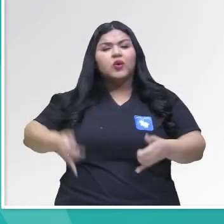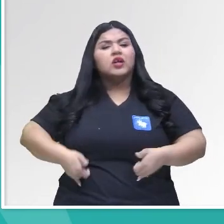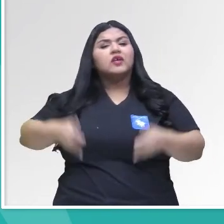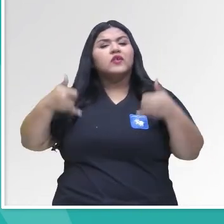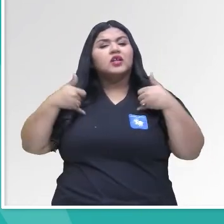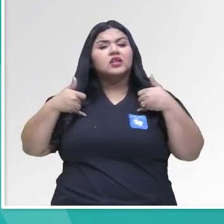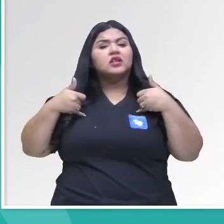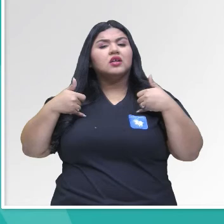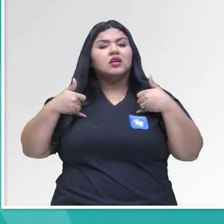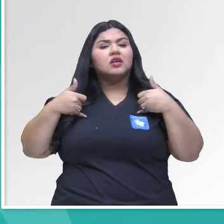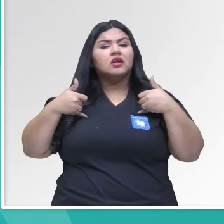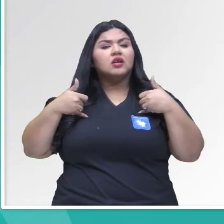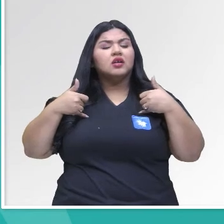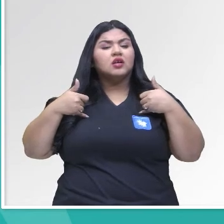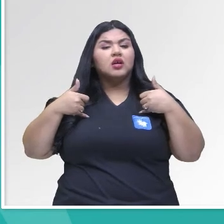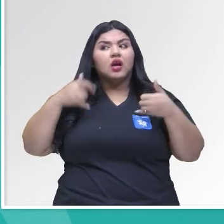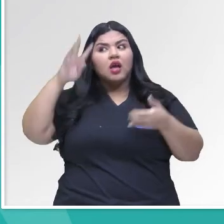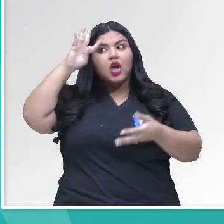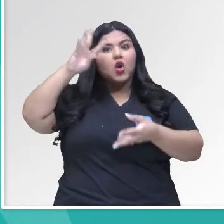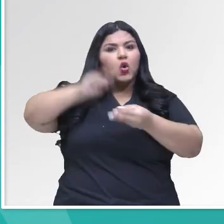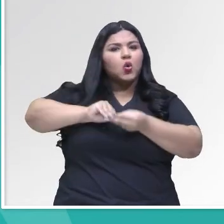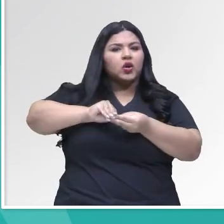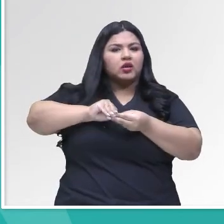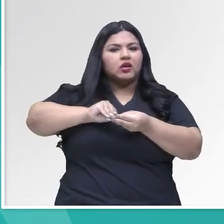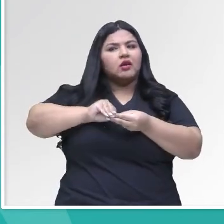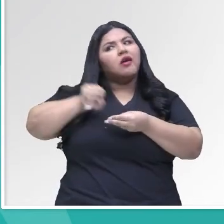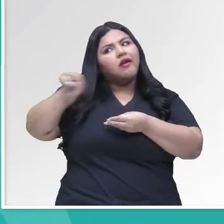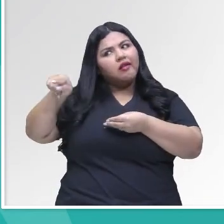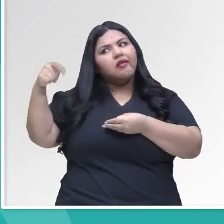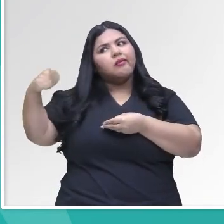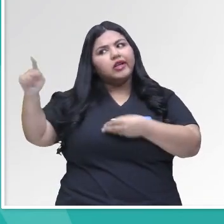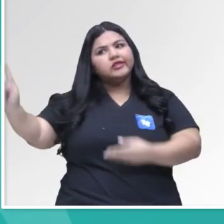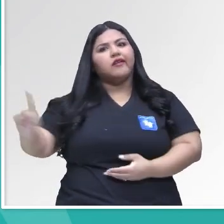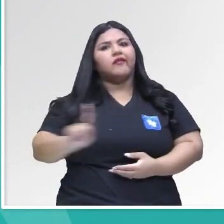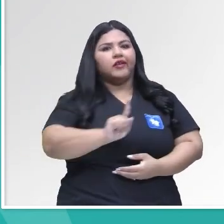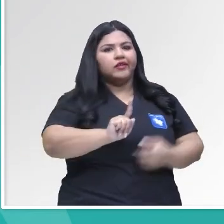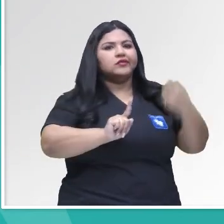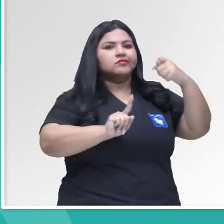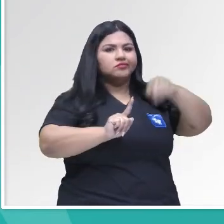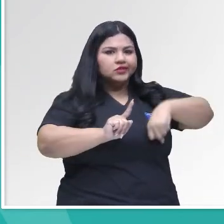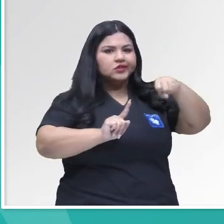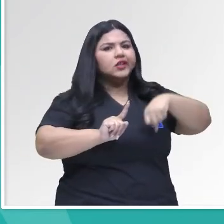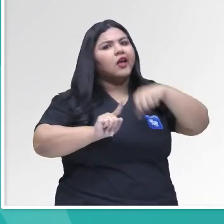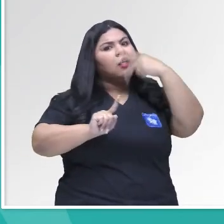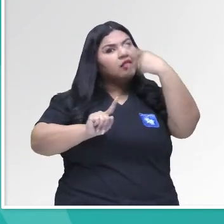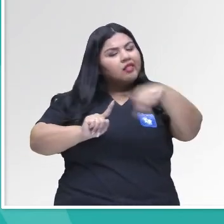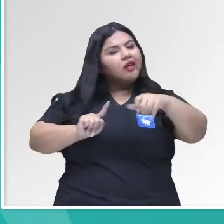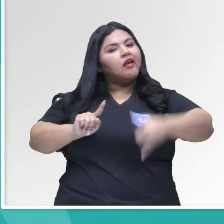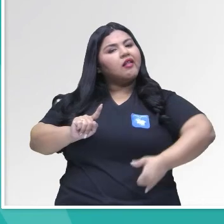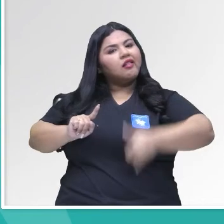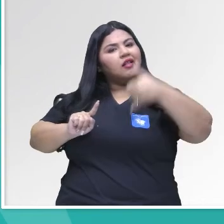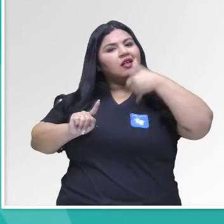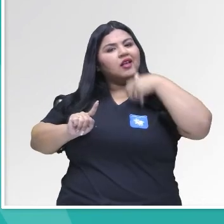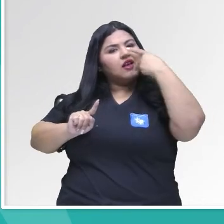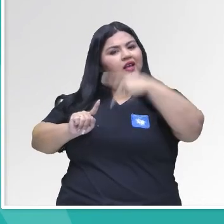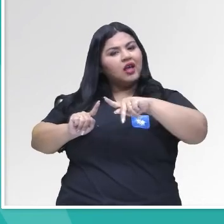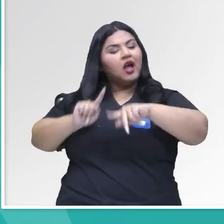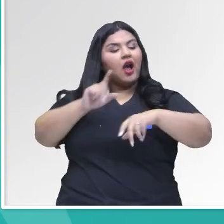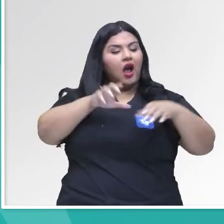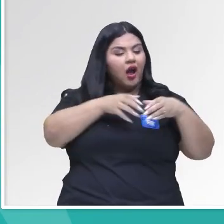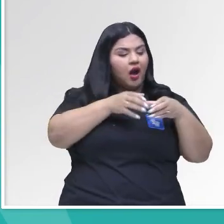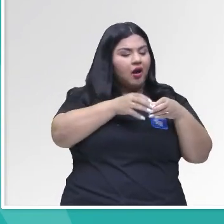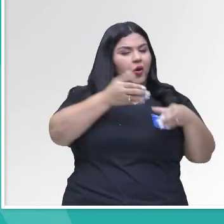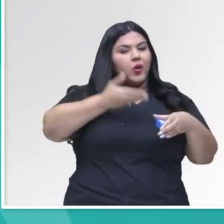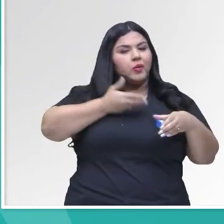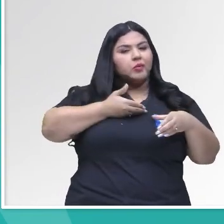pessoa diz. Concluindo a ideia, ele deveria ir sim, é aniversário dele. Os amigos estão esperando. Aí a